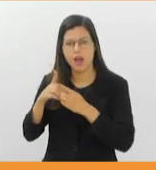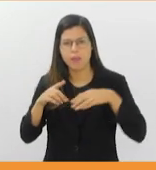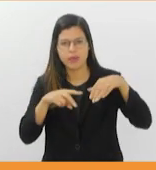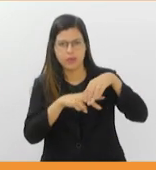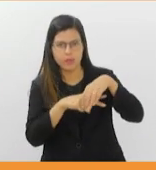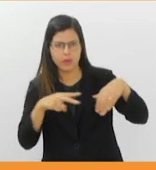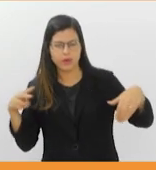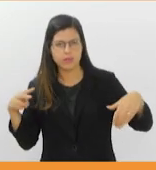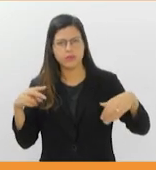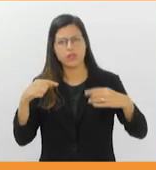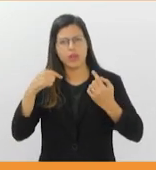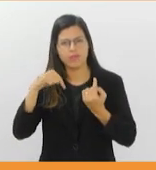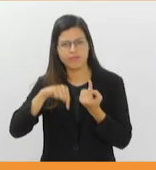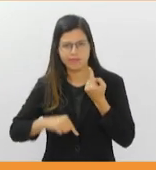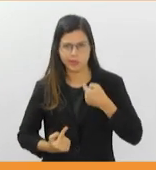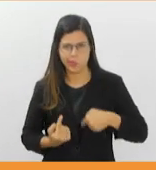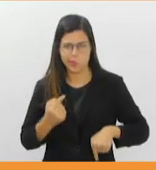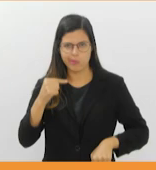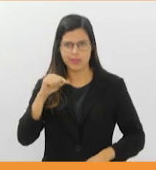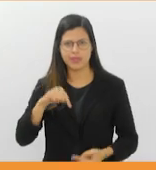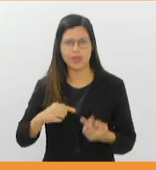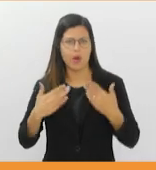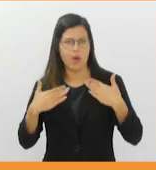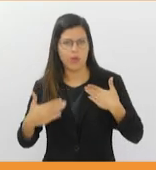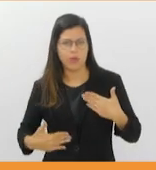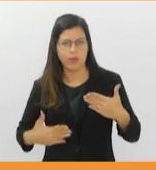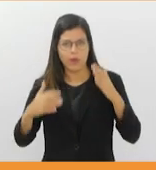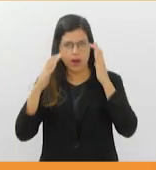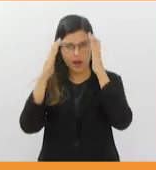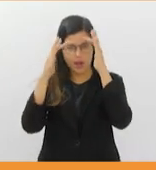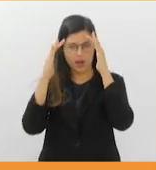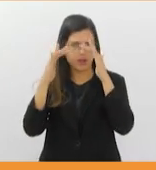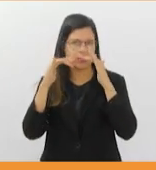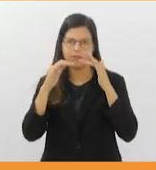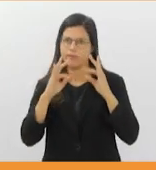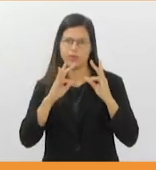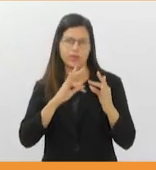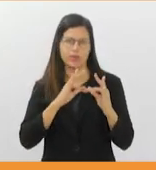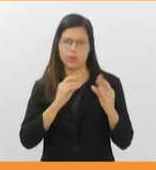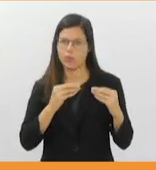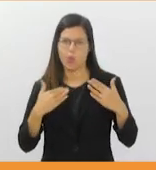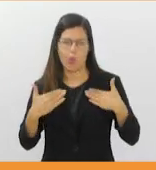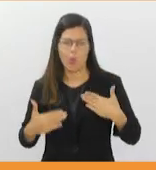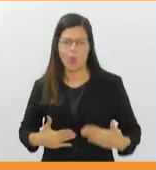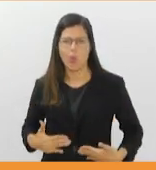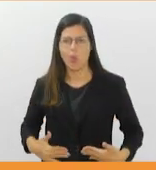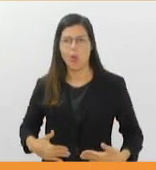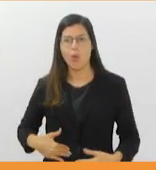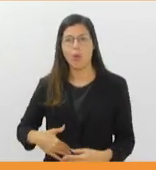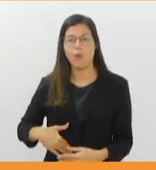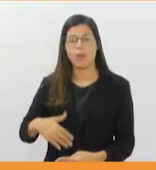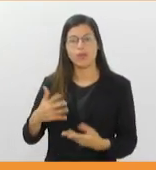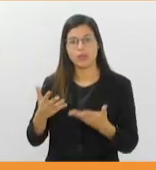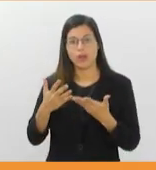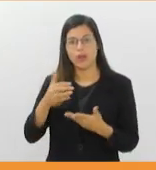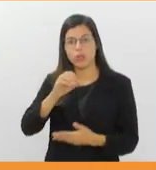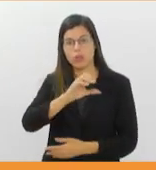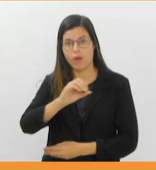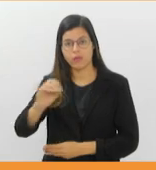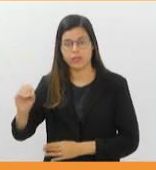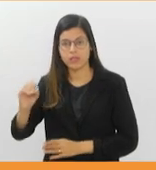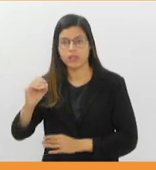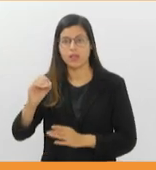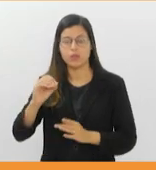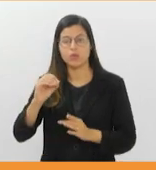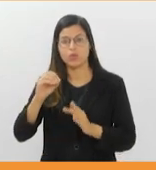articulações, coluna cervical, crânio, membros, tórax, entre outros. A expectativa é realizar cerca de 900 exames mês,